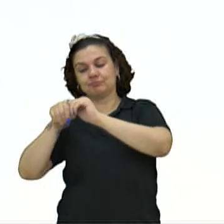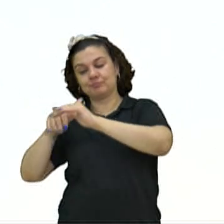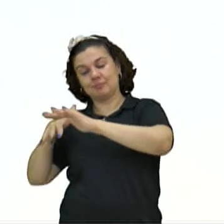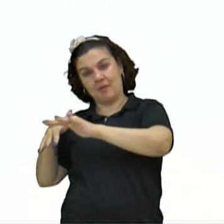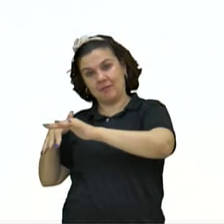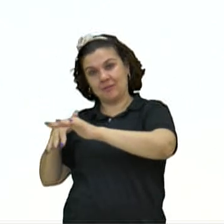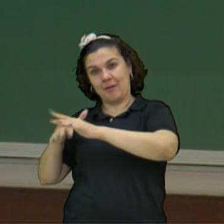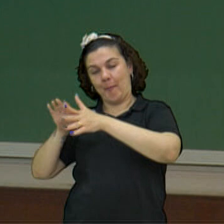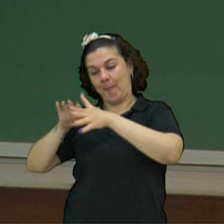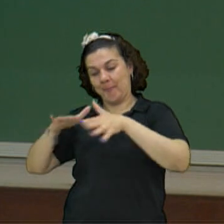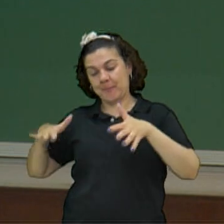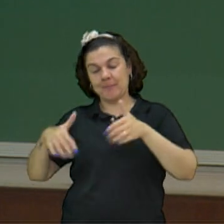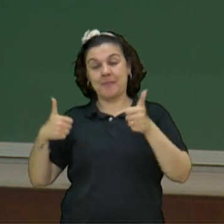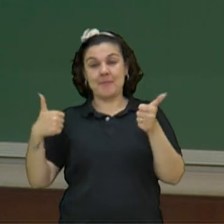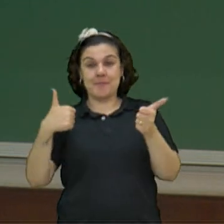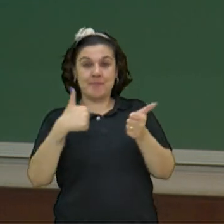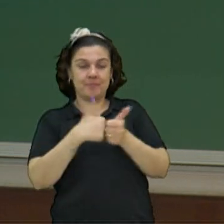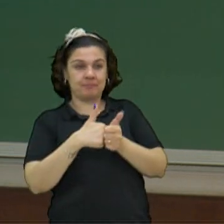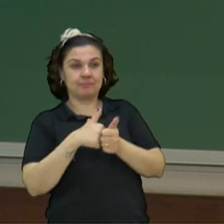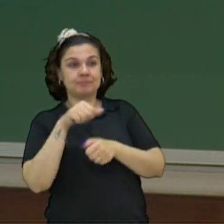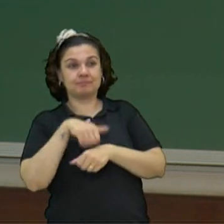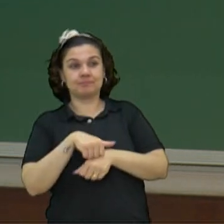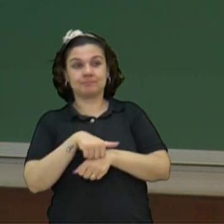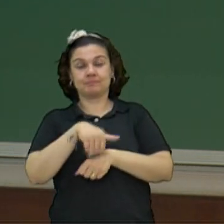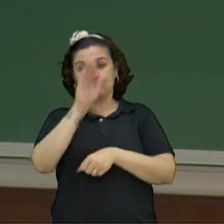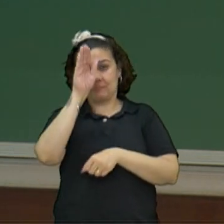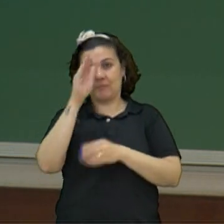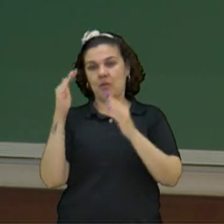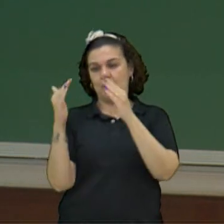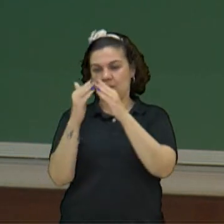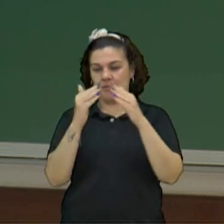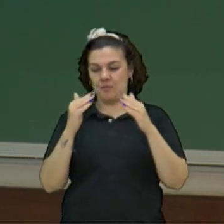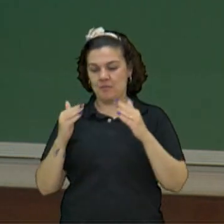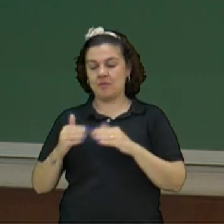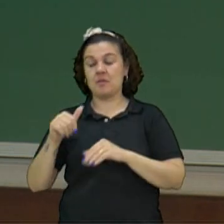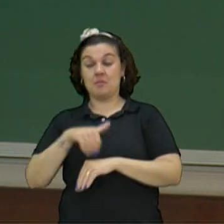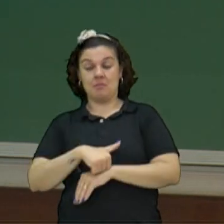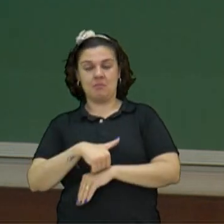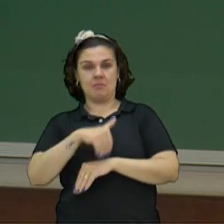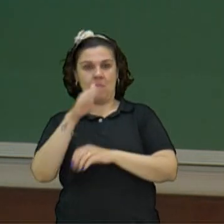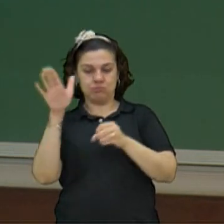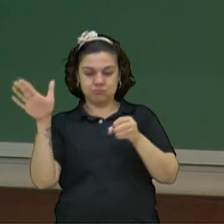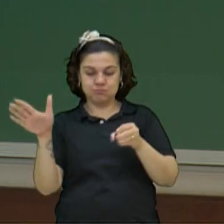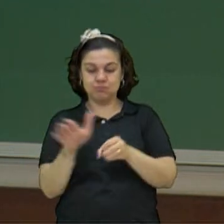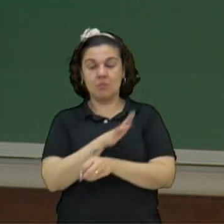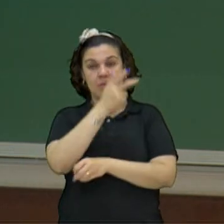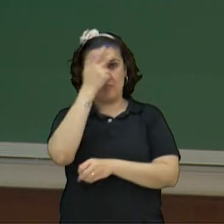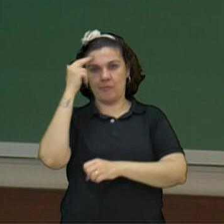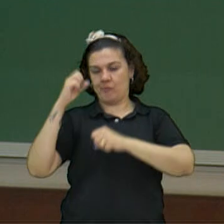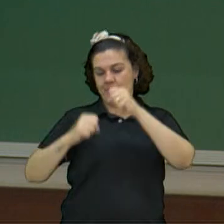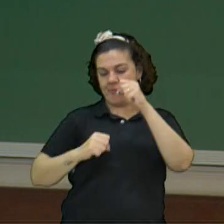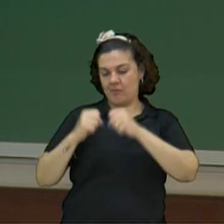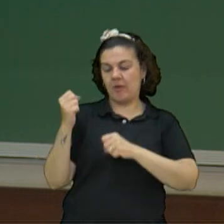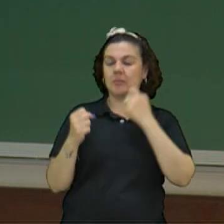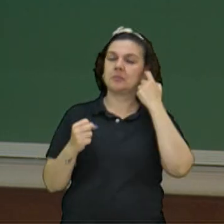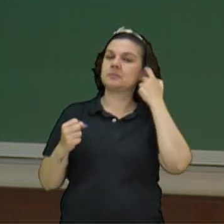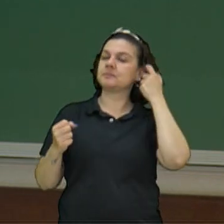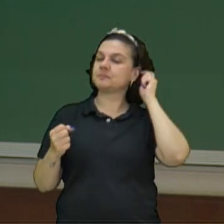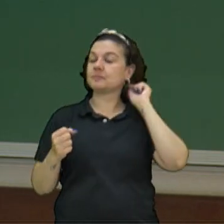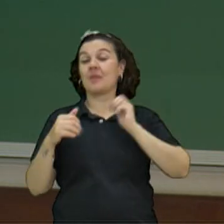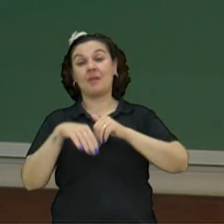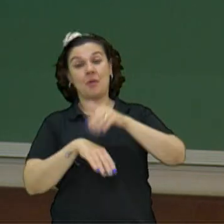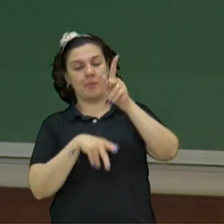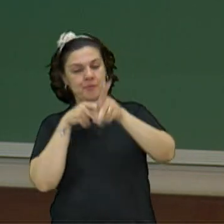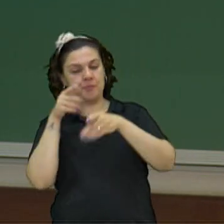né? A parte próxima ao mar é a que mais tem gente, que mais concentra indústrias e tudo mais. E a maior parte da